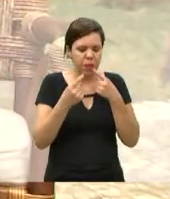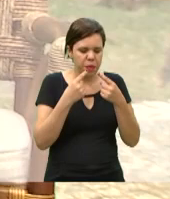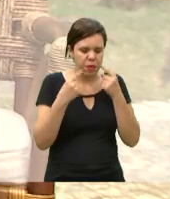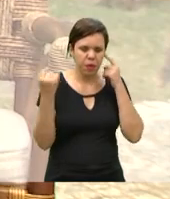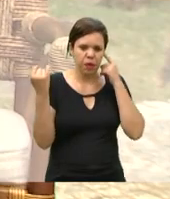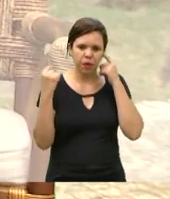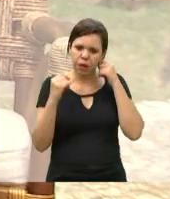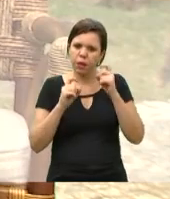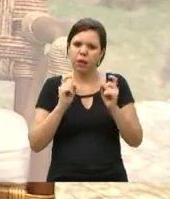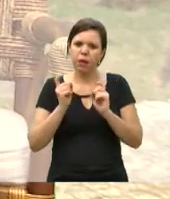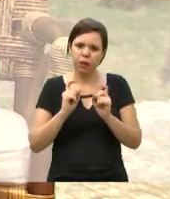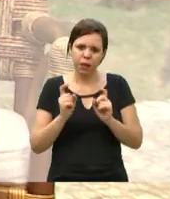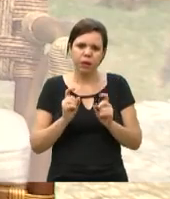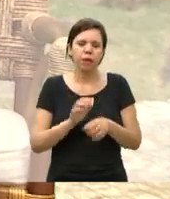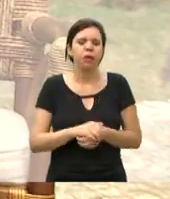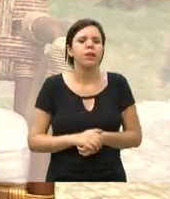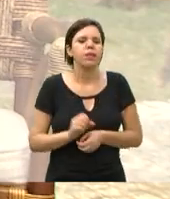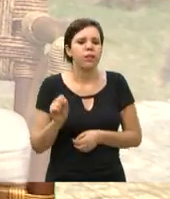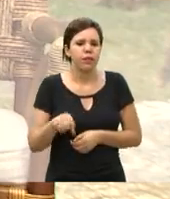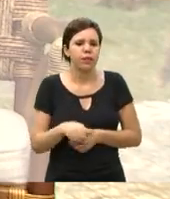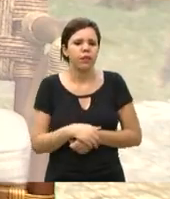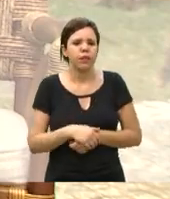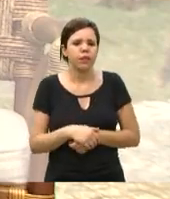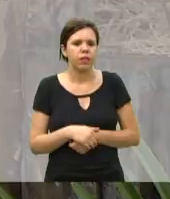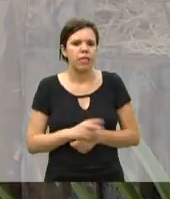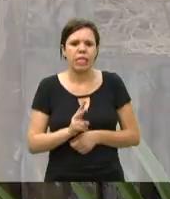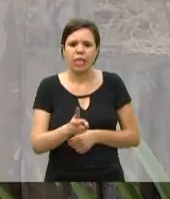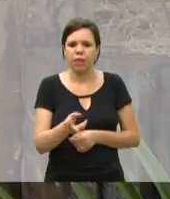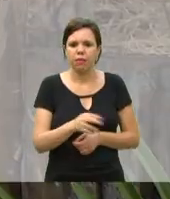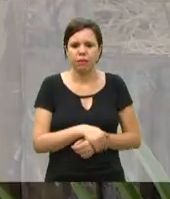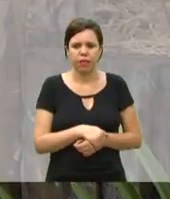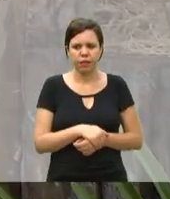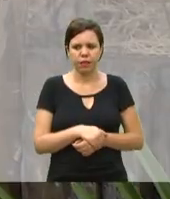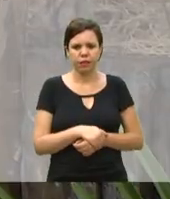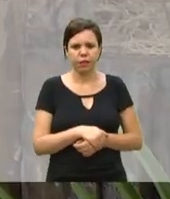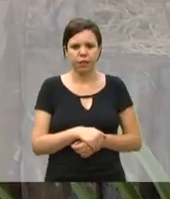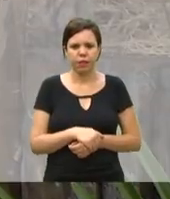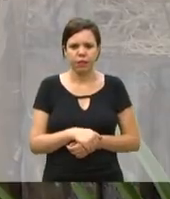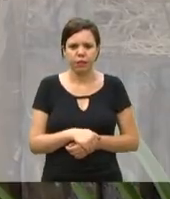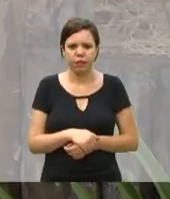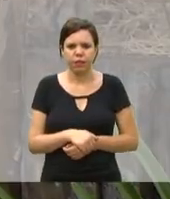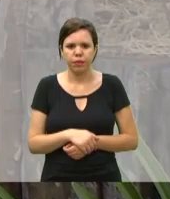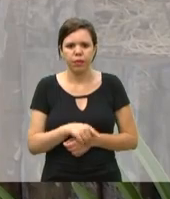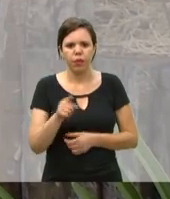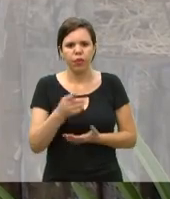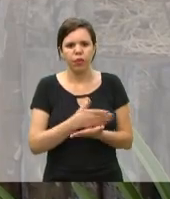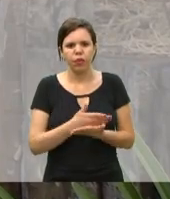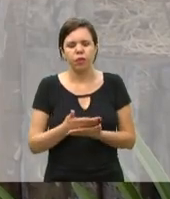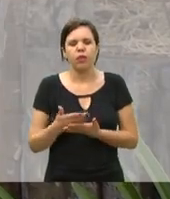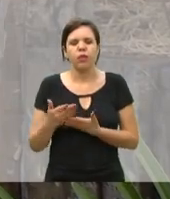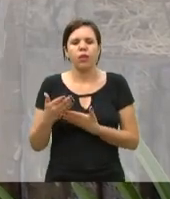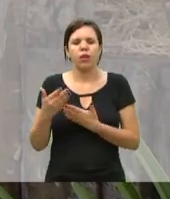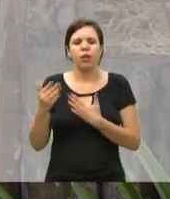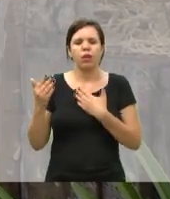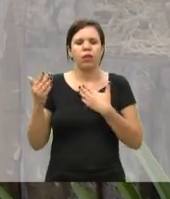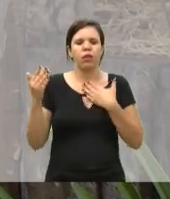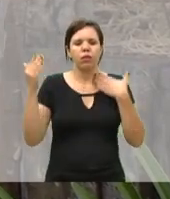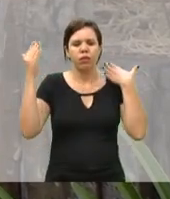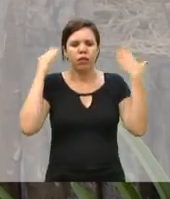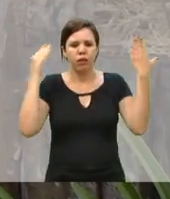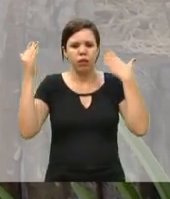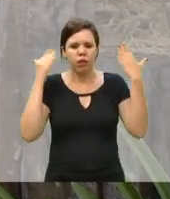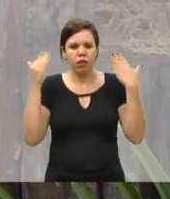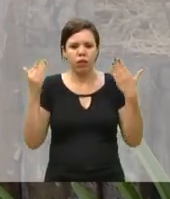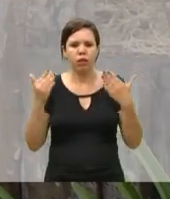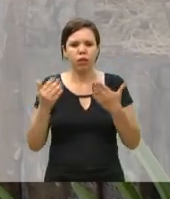as reuniões são de feedbacks constantes, não é? Agora, vocês começaram com a terapia ocupacional